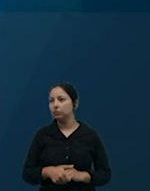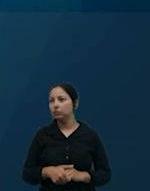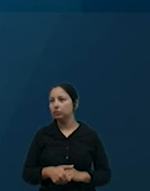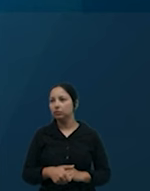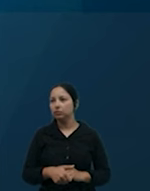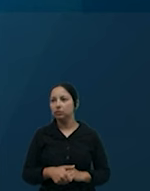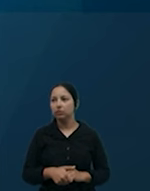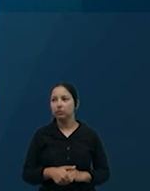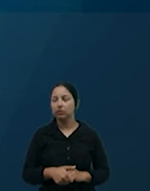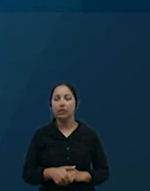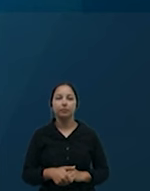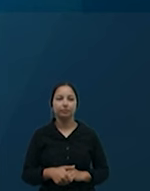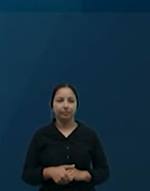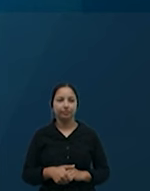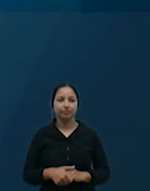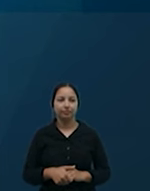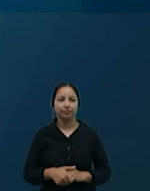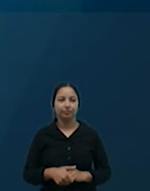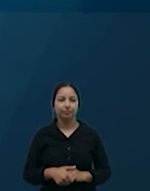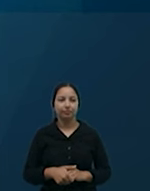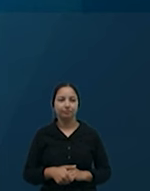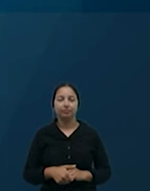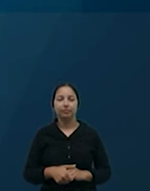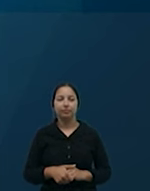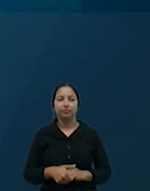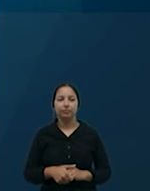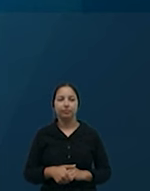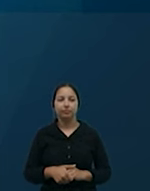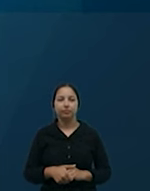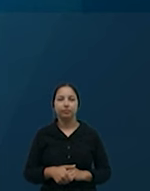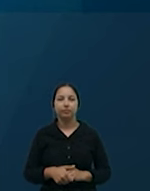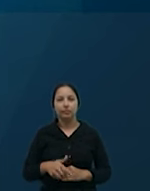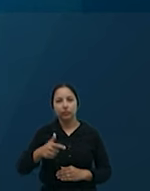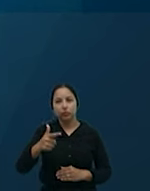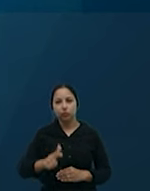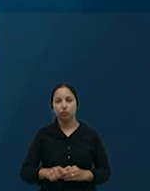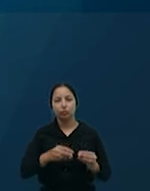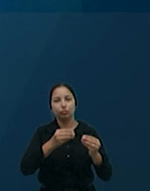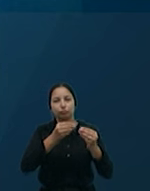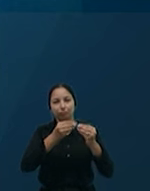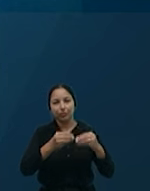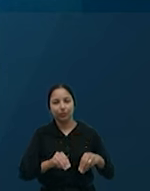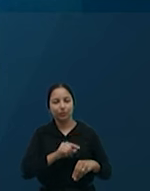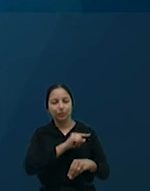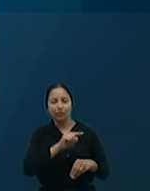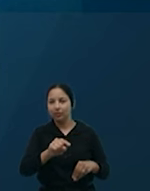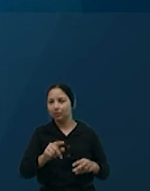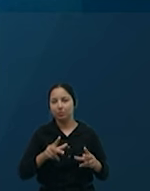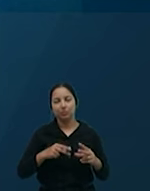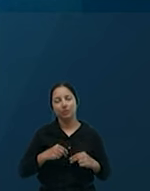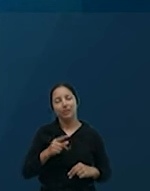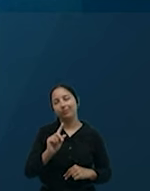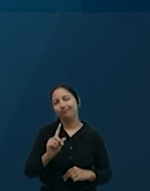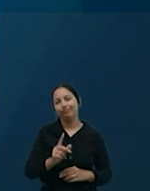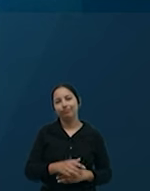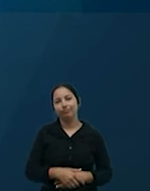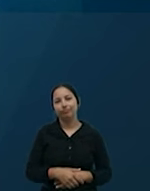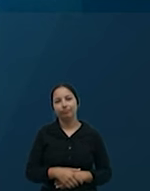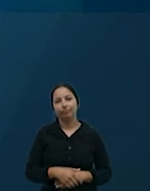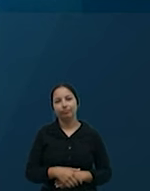vai causar ou reforçar um prejuízo àqueles que não mais merecem ser prejudicados.